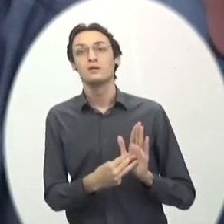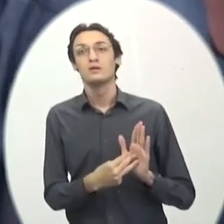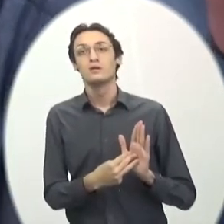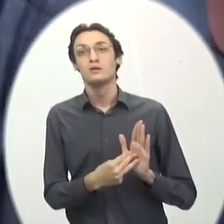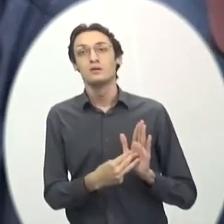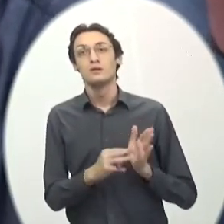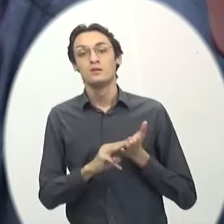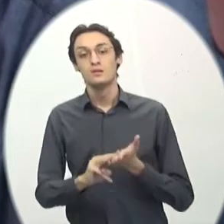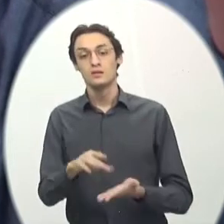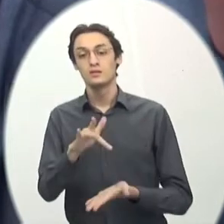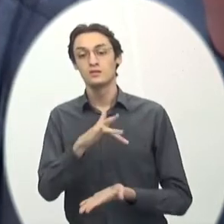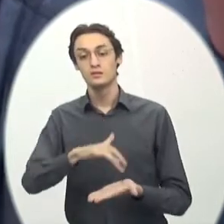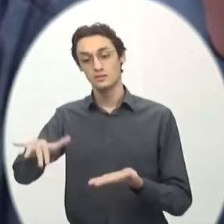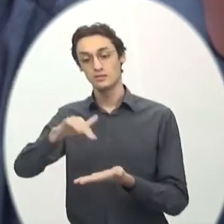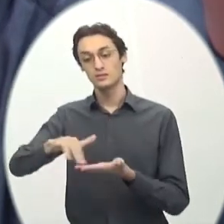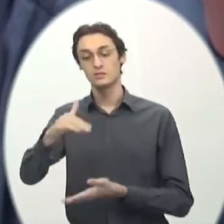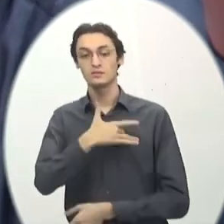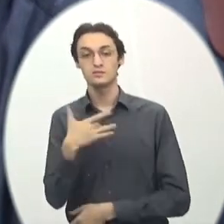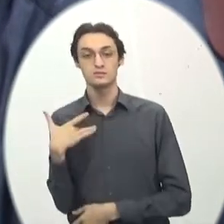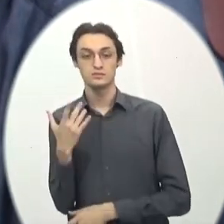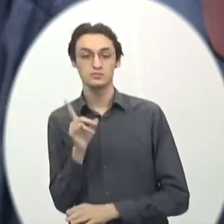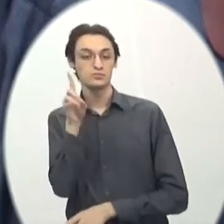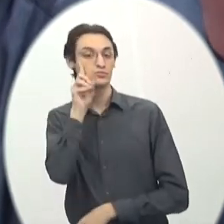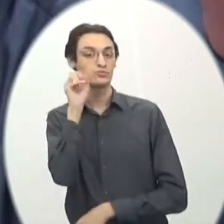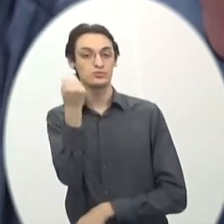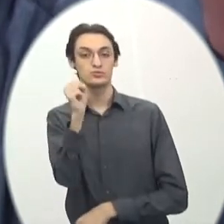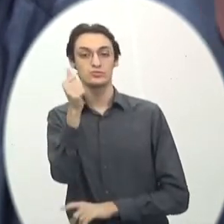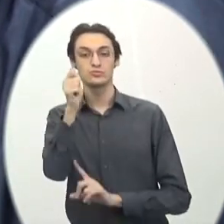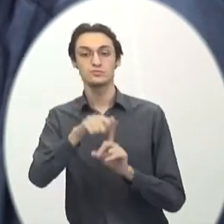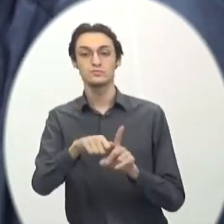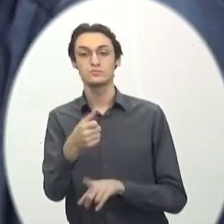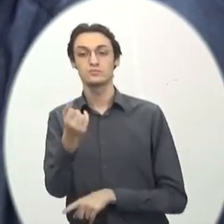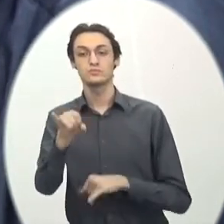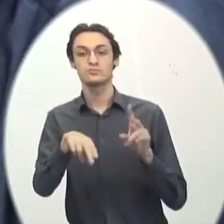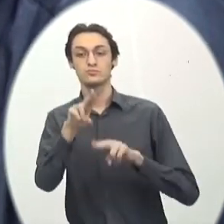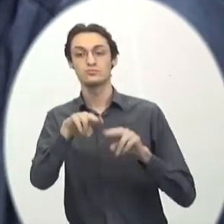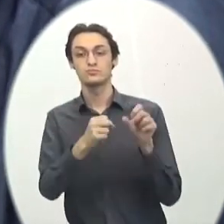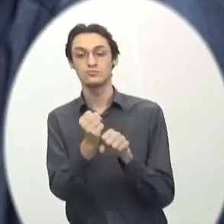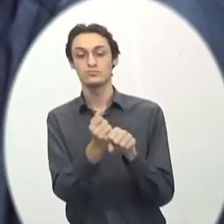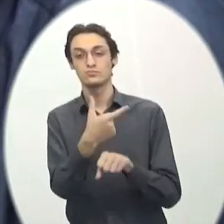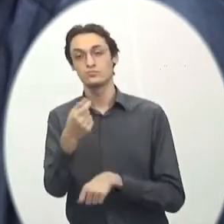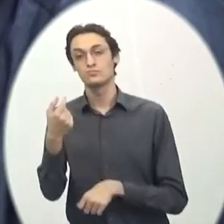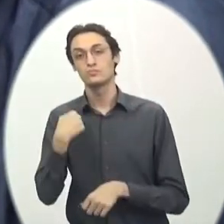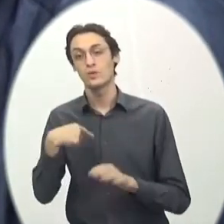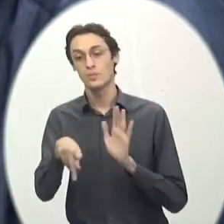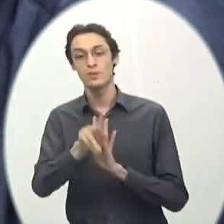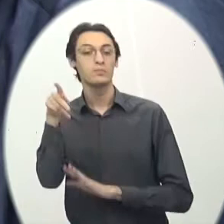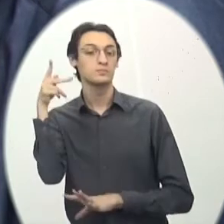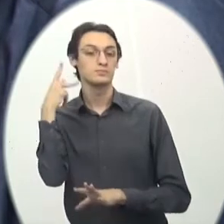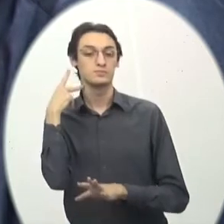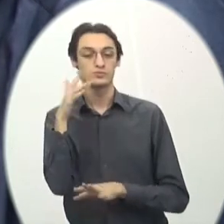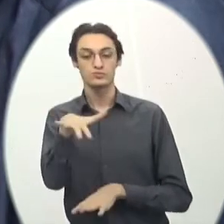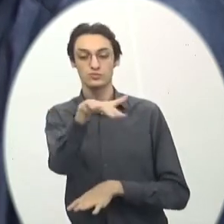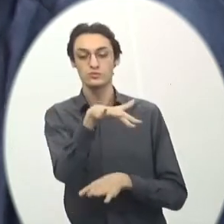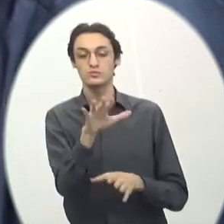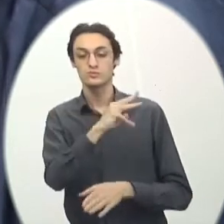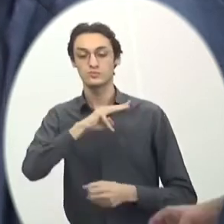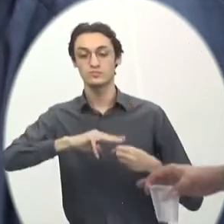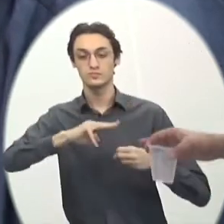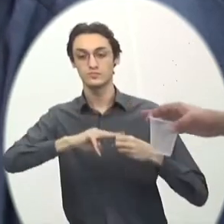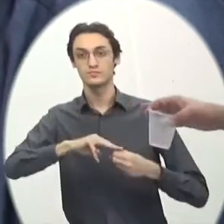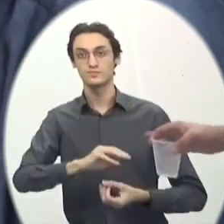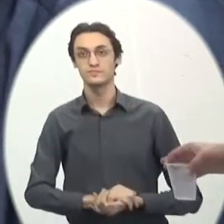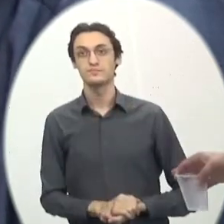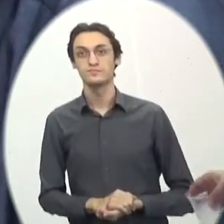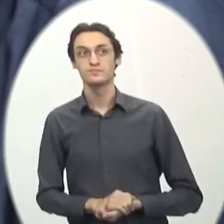Memorando da Secretaria de Saúde, da data do dia 8 de 6 de 2020, para Procuradoria-Geral do Município, assunto, resposta